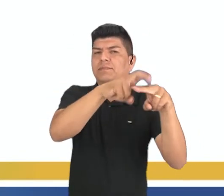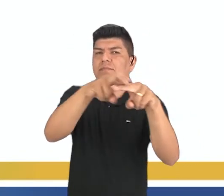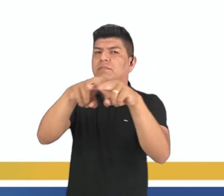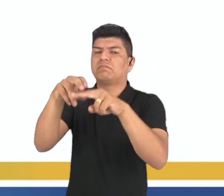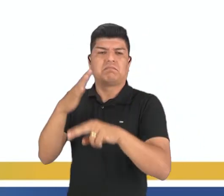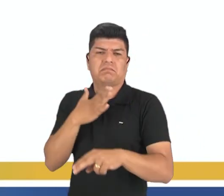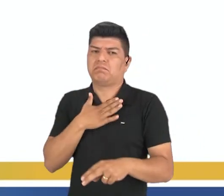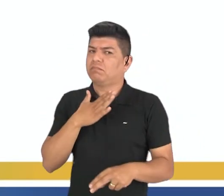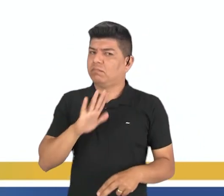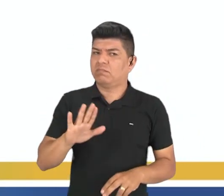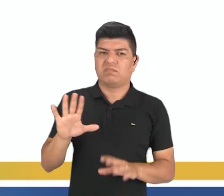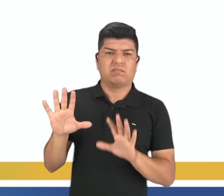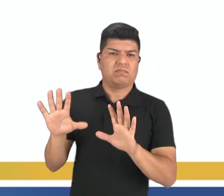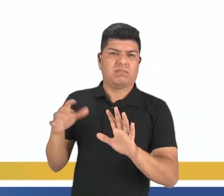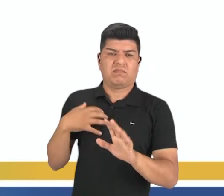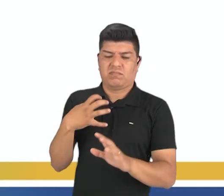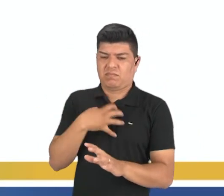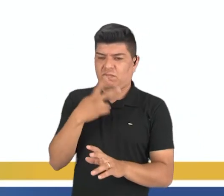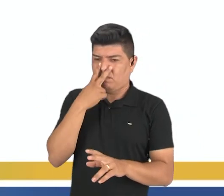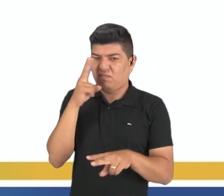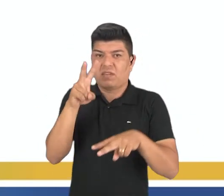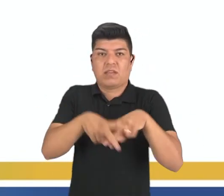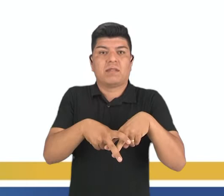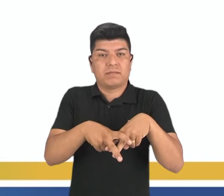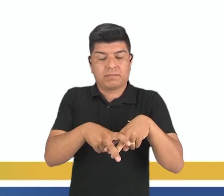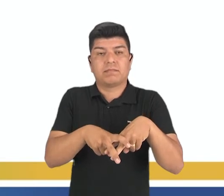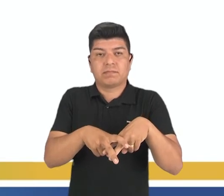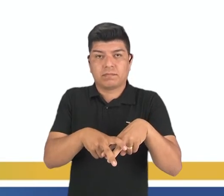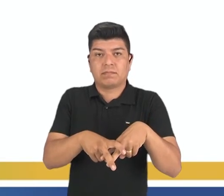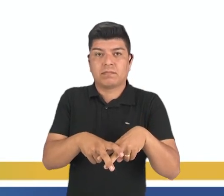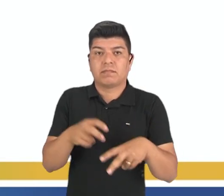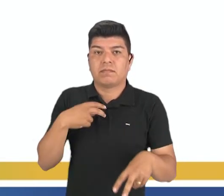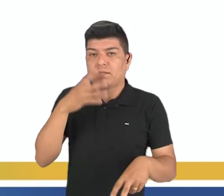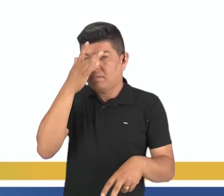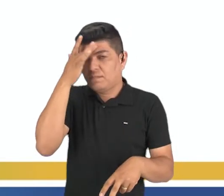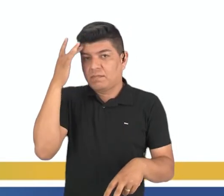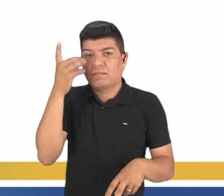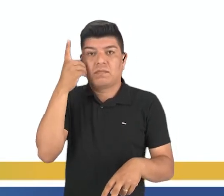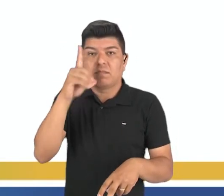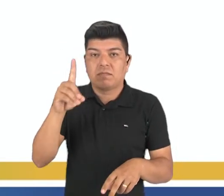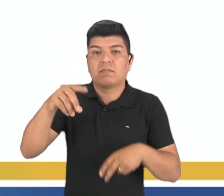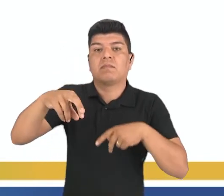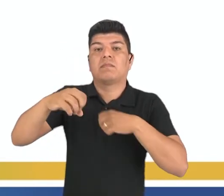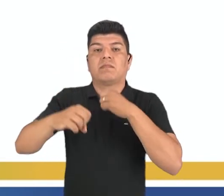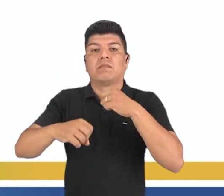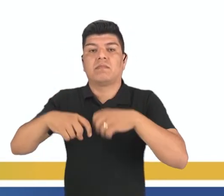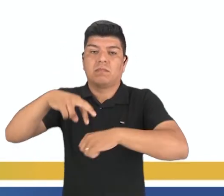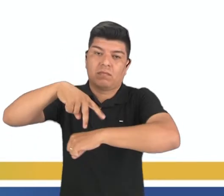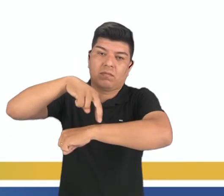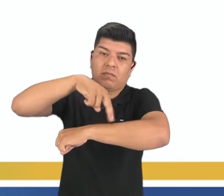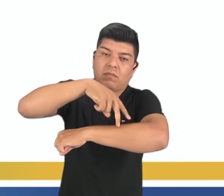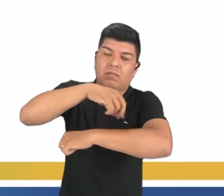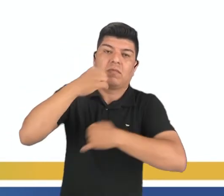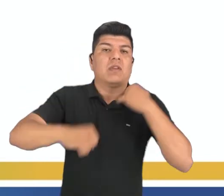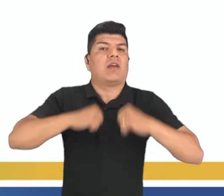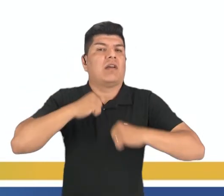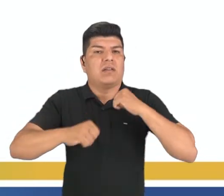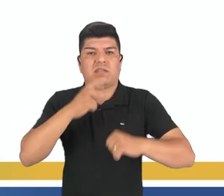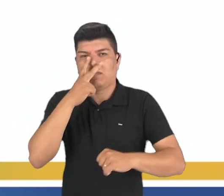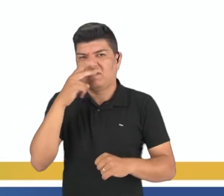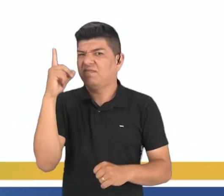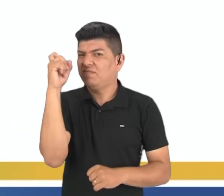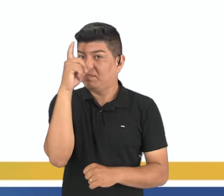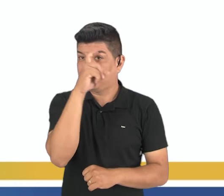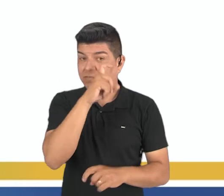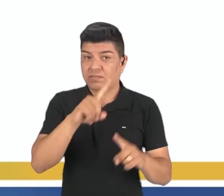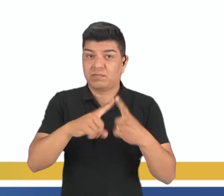não gostar muito daquilo, senti-me presa. Para quem passava os dias andando e correndo sem direção, aquilo era uma tortura,